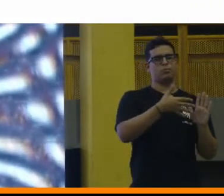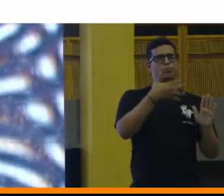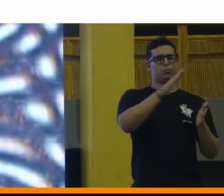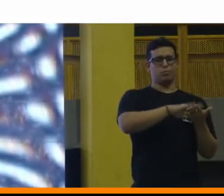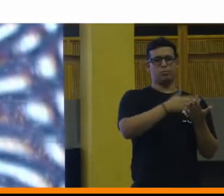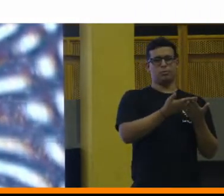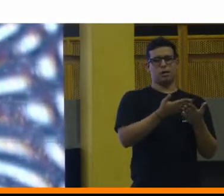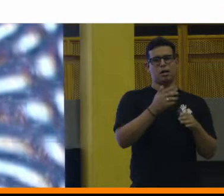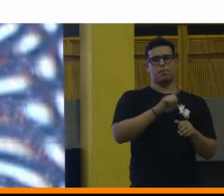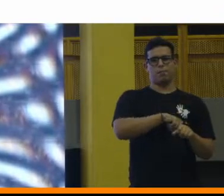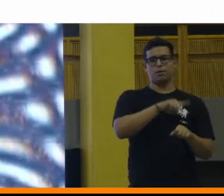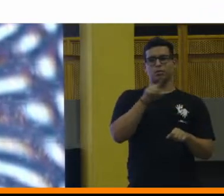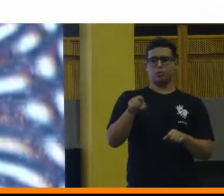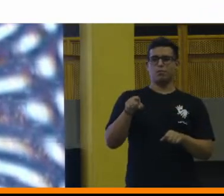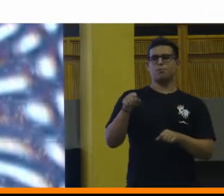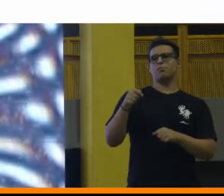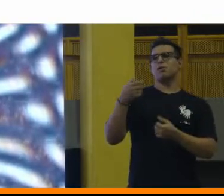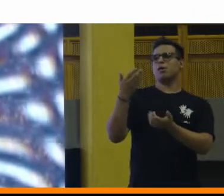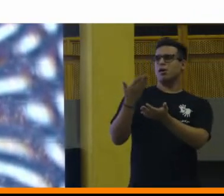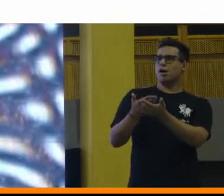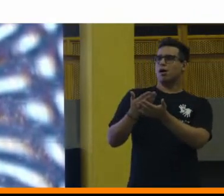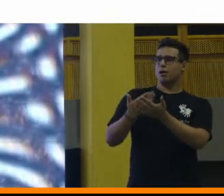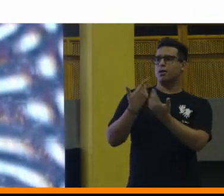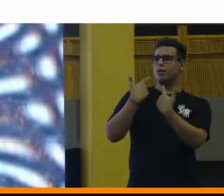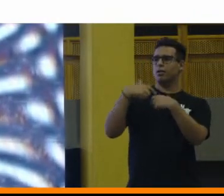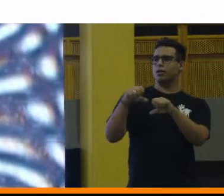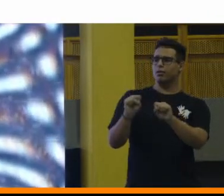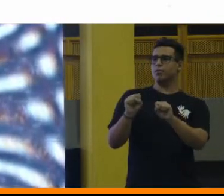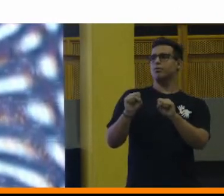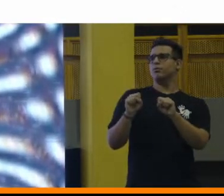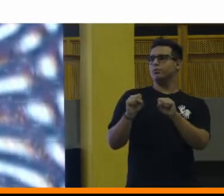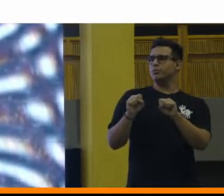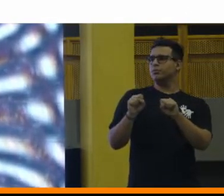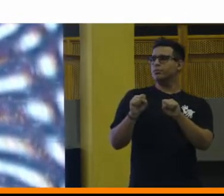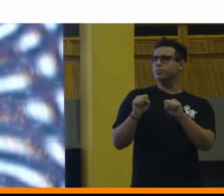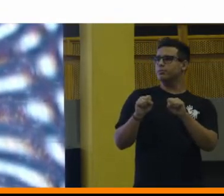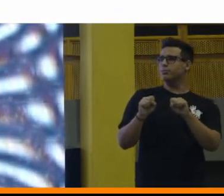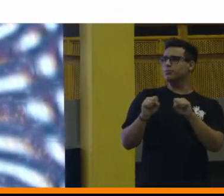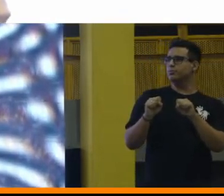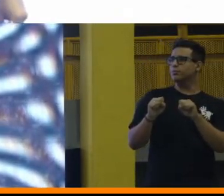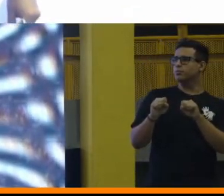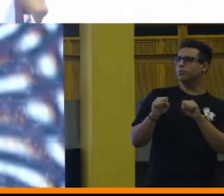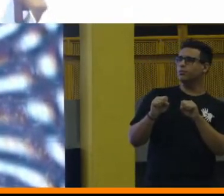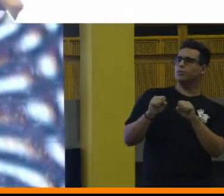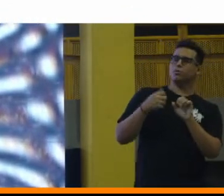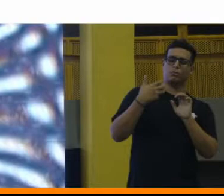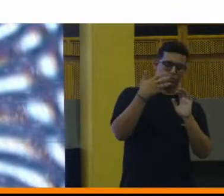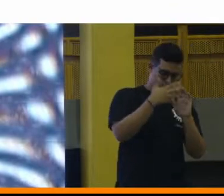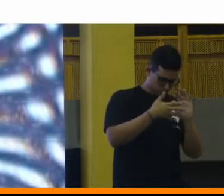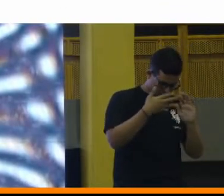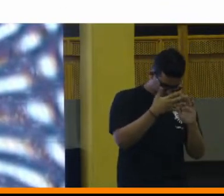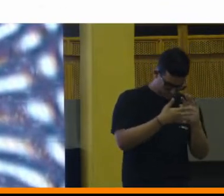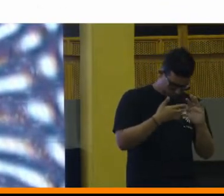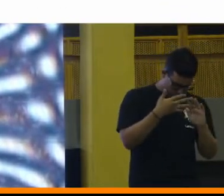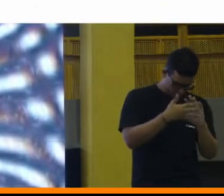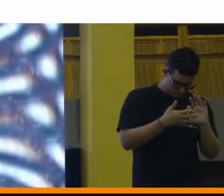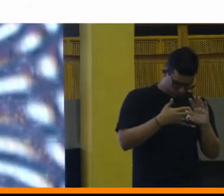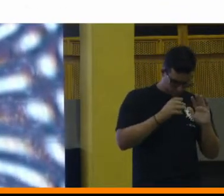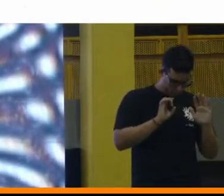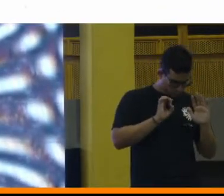de linguagens, vocês acabaram de ter uma aula de linguagens agora. O texto não é